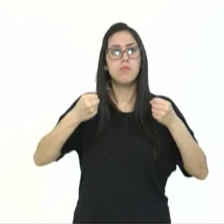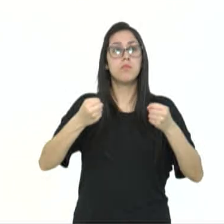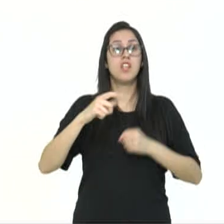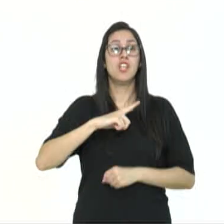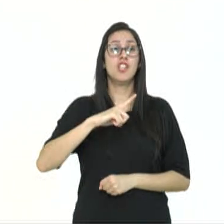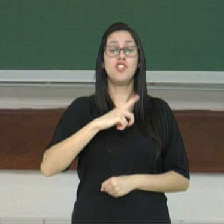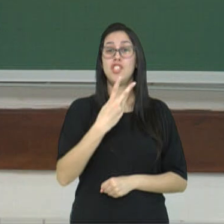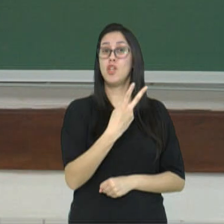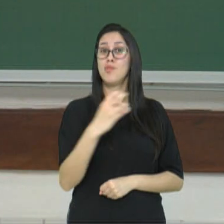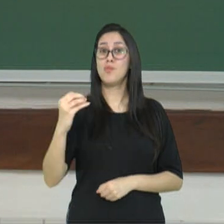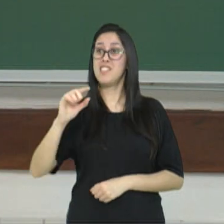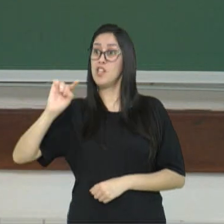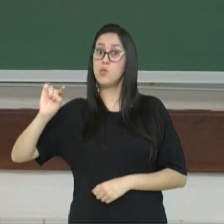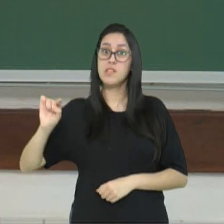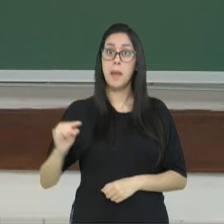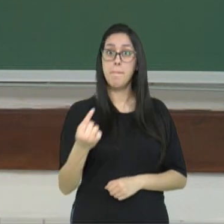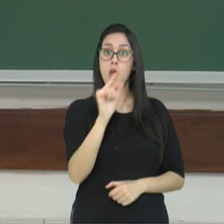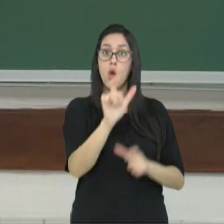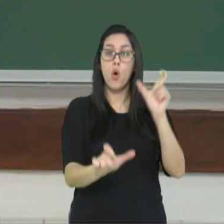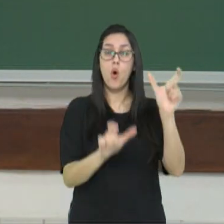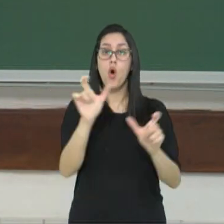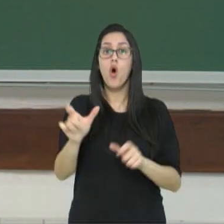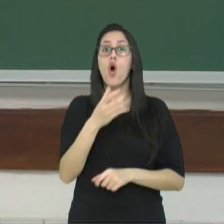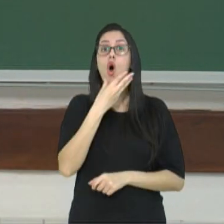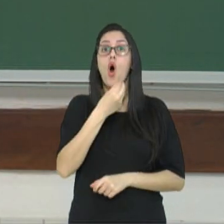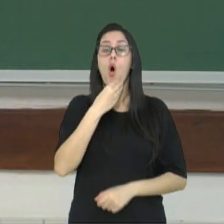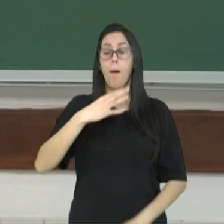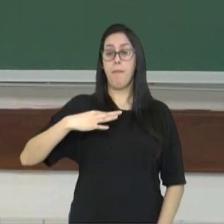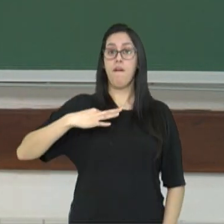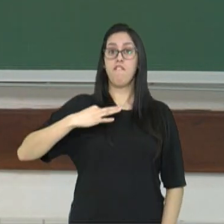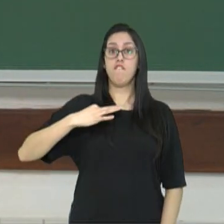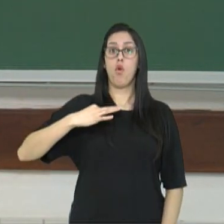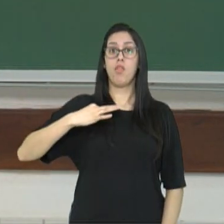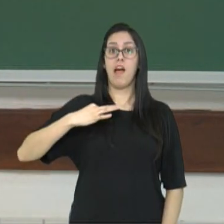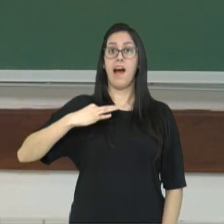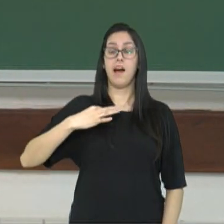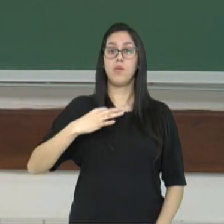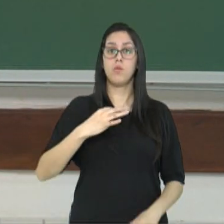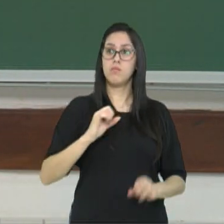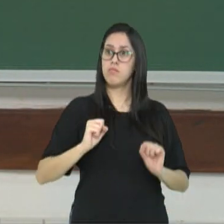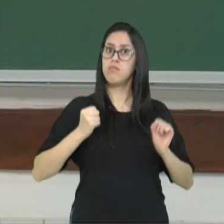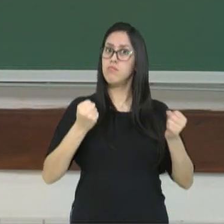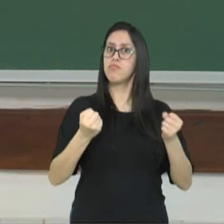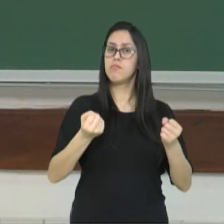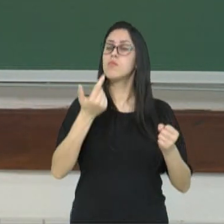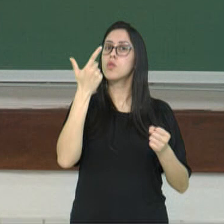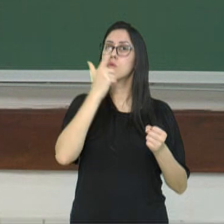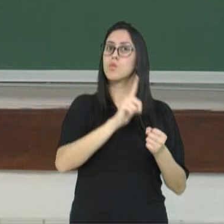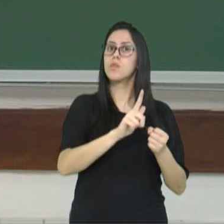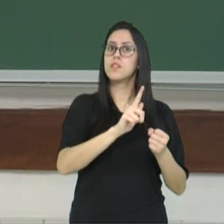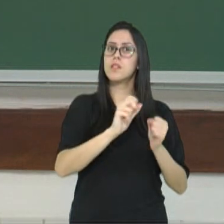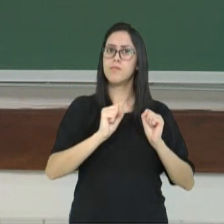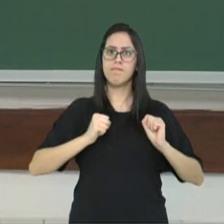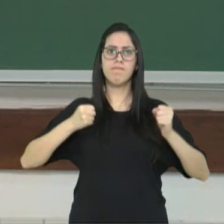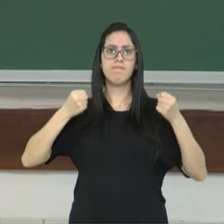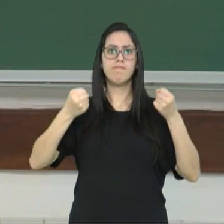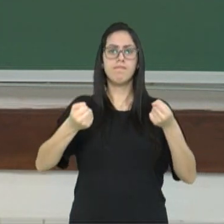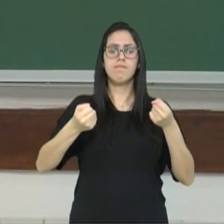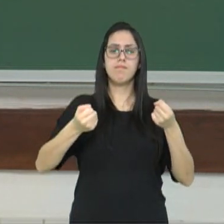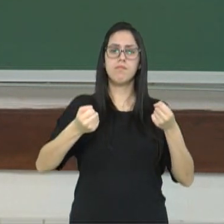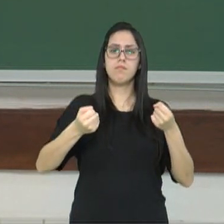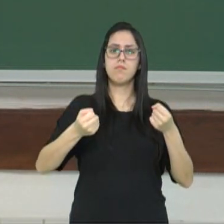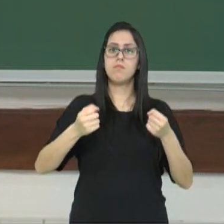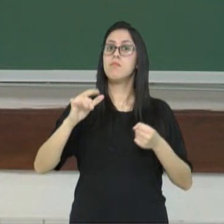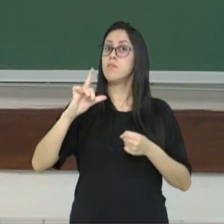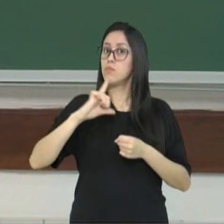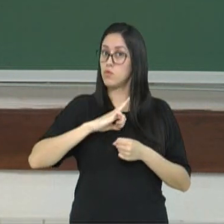soldados, uma quantia muito maior do que a anterior, e quase metade da população paraguaia,